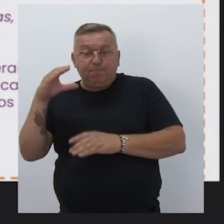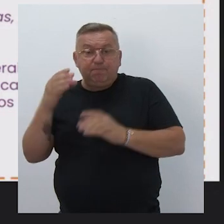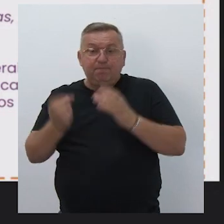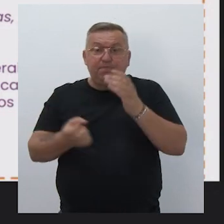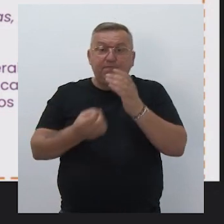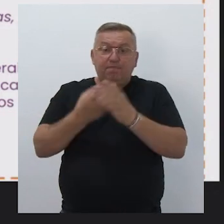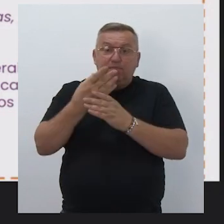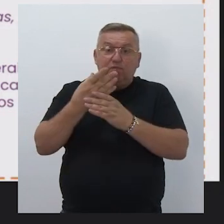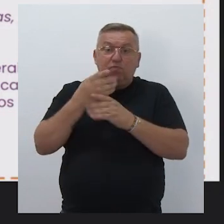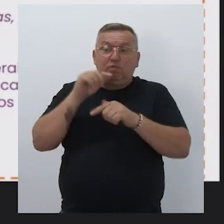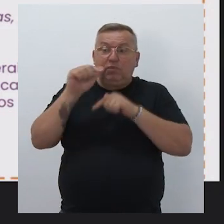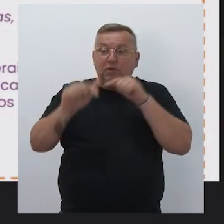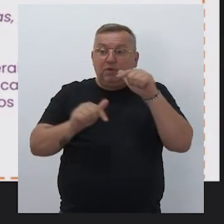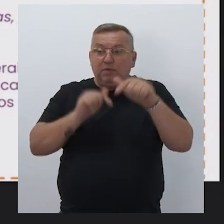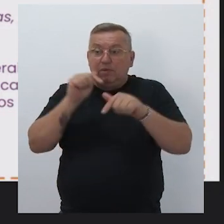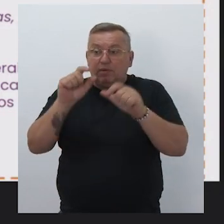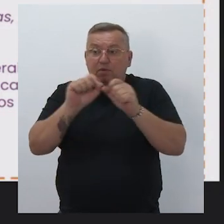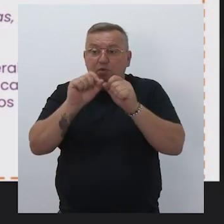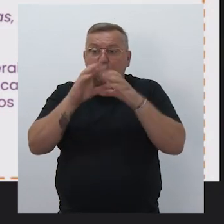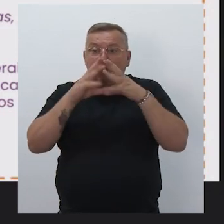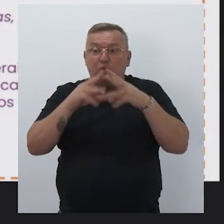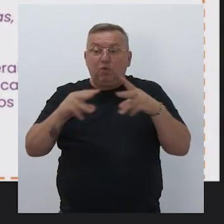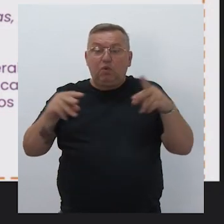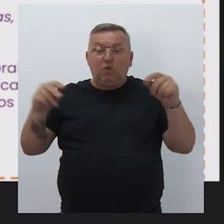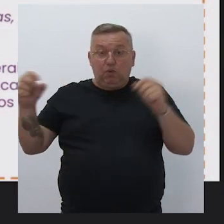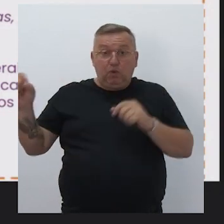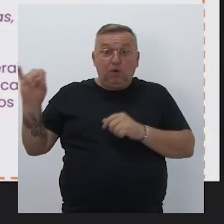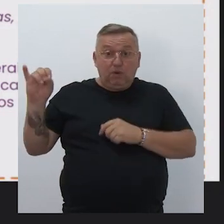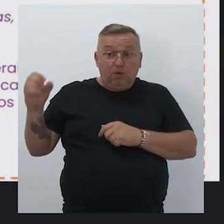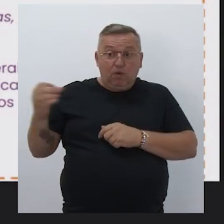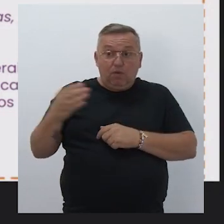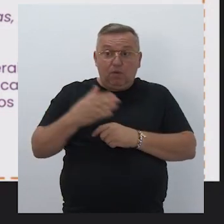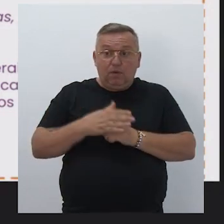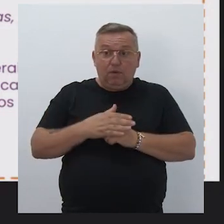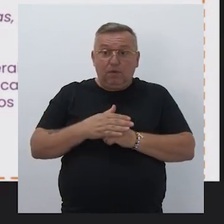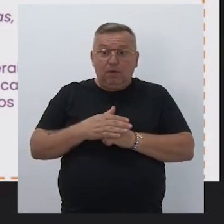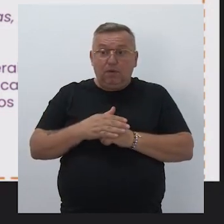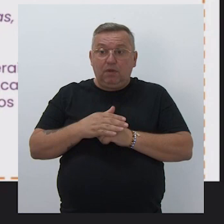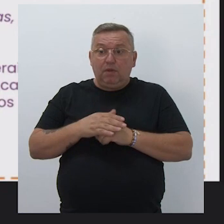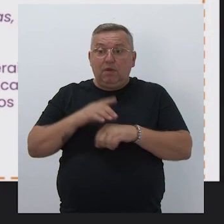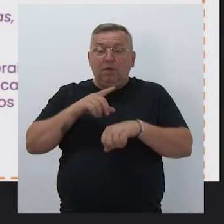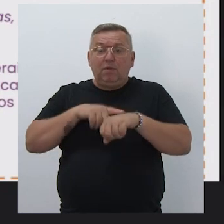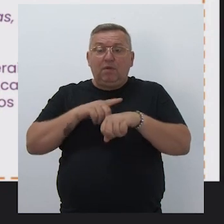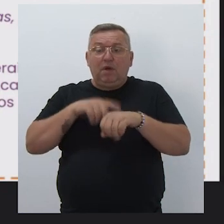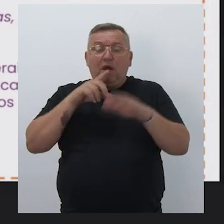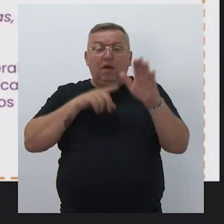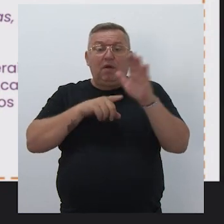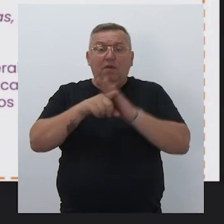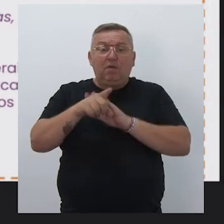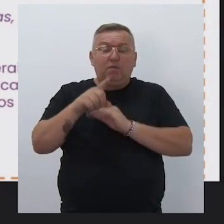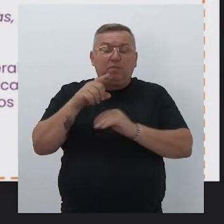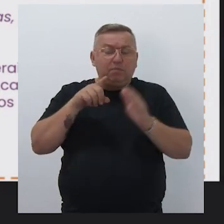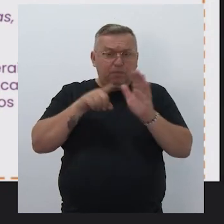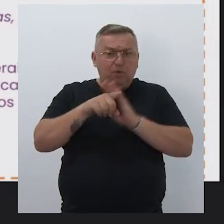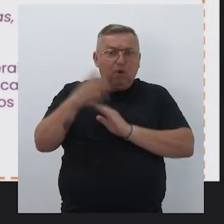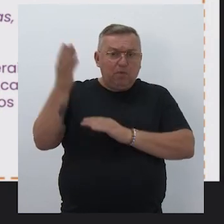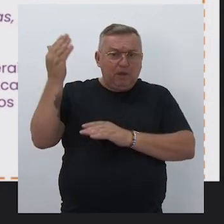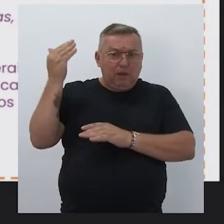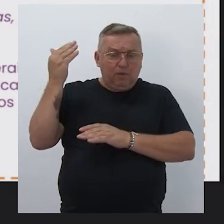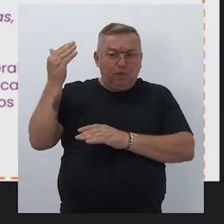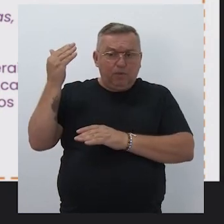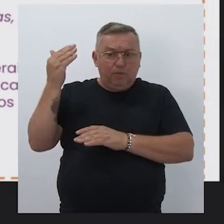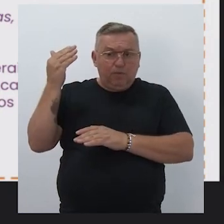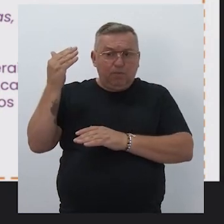de criar obras, de criar soluções e inovações. Então, alguém outro dia me perguntava na web passada,